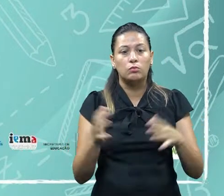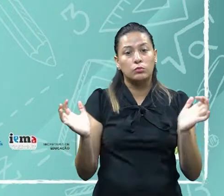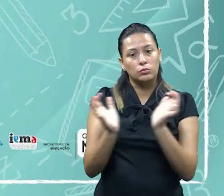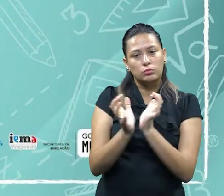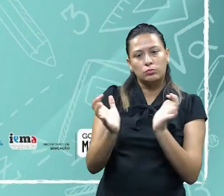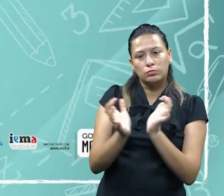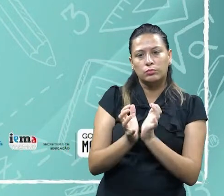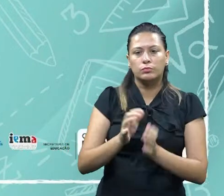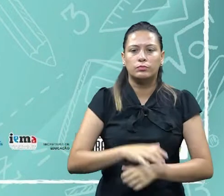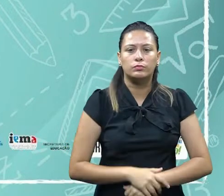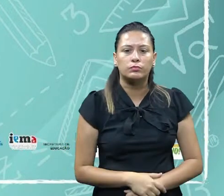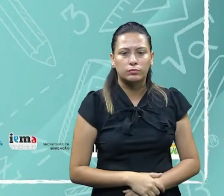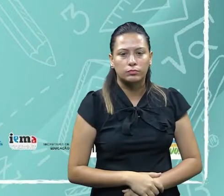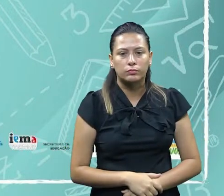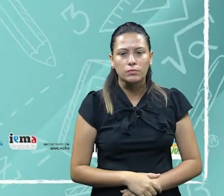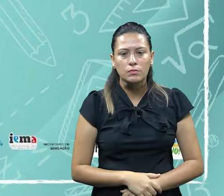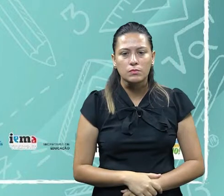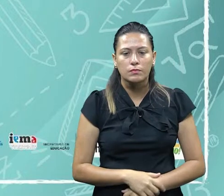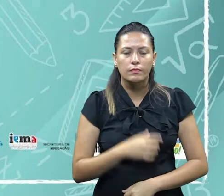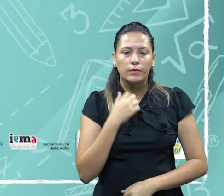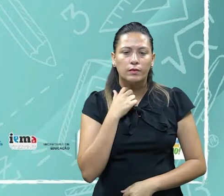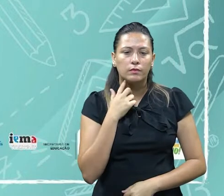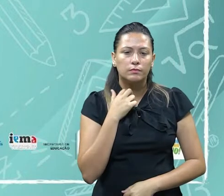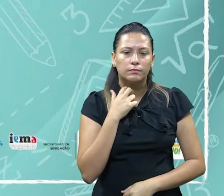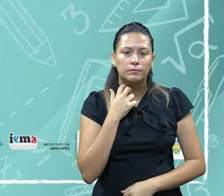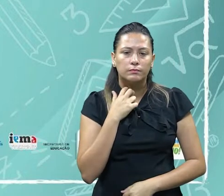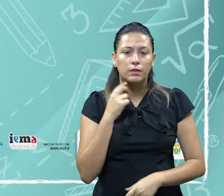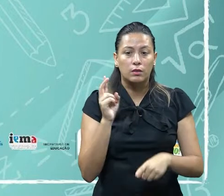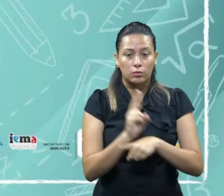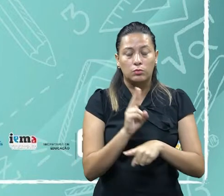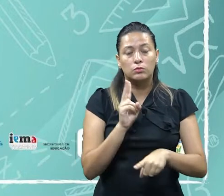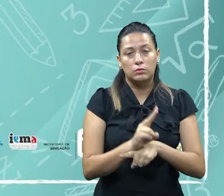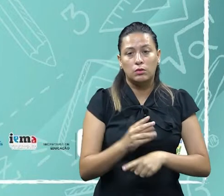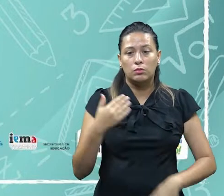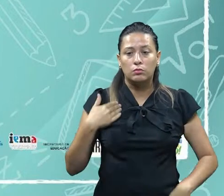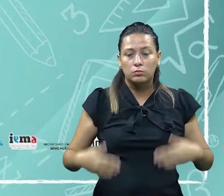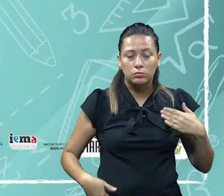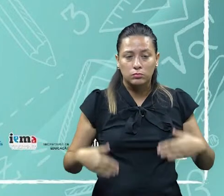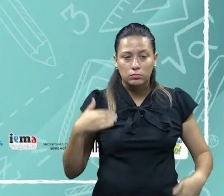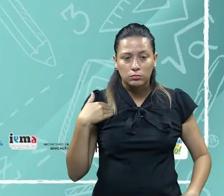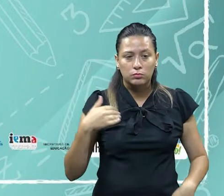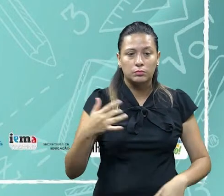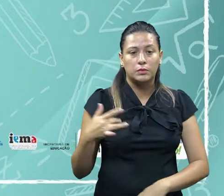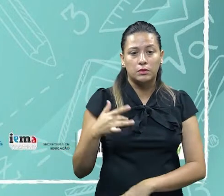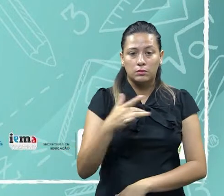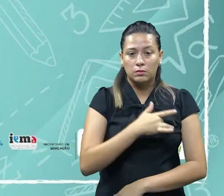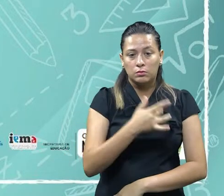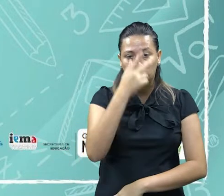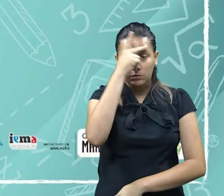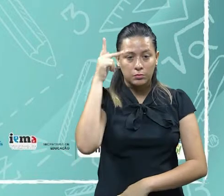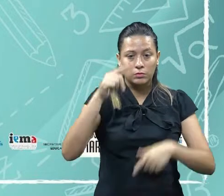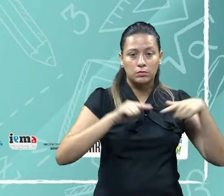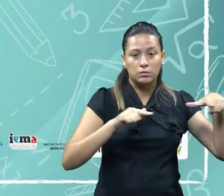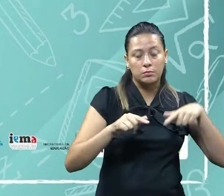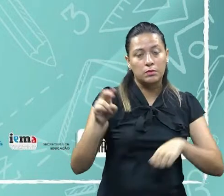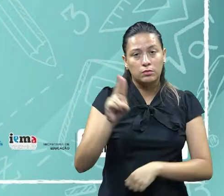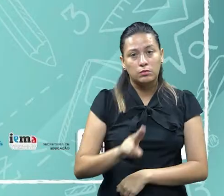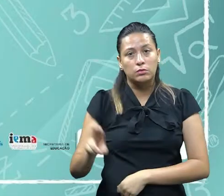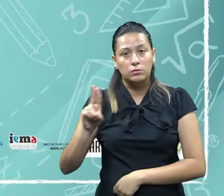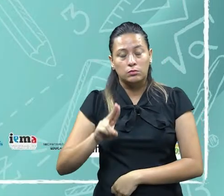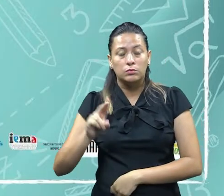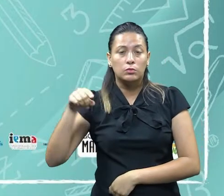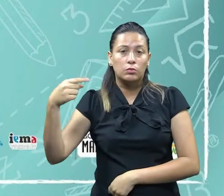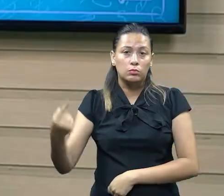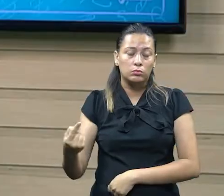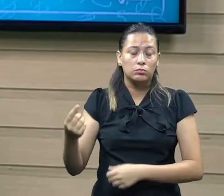abrangência coletiva, destinado a apresentar a integridade física e a saúde dos trabalhadores